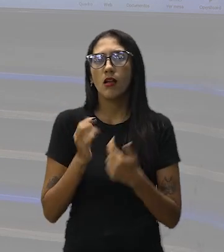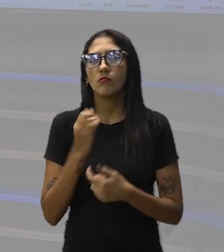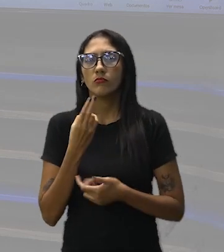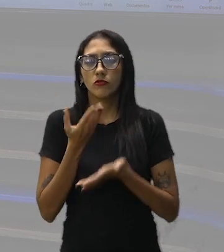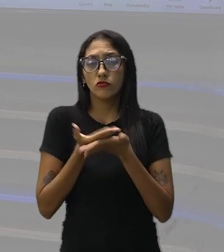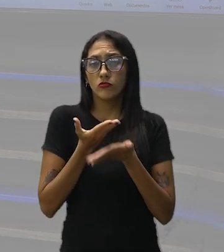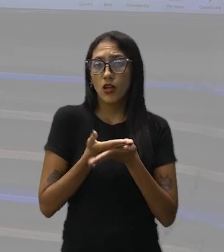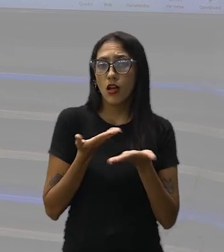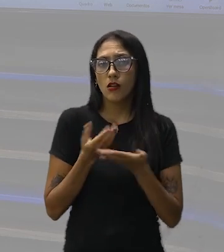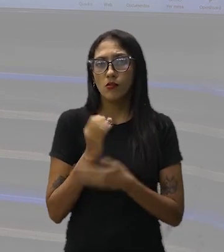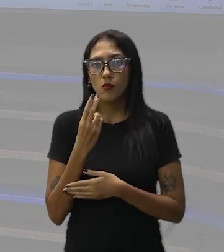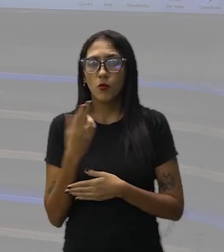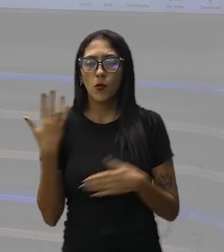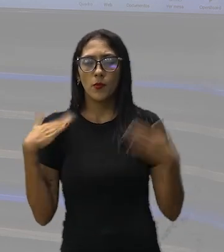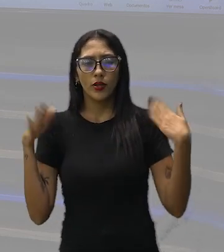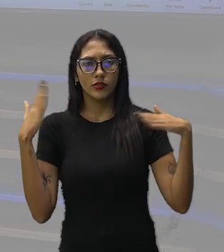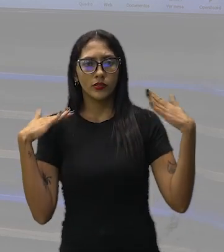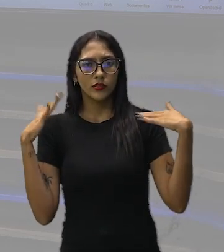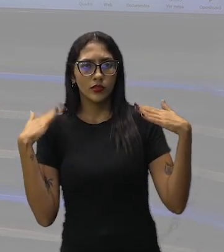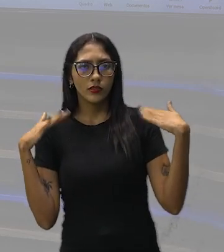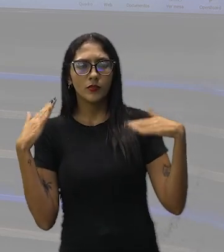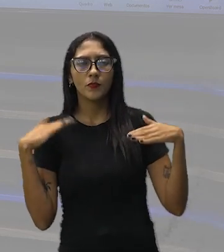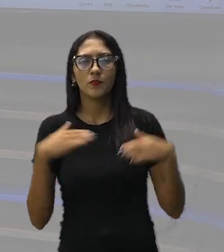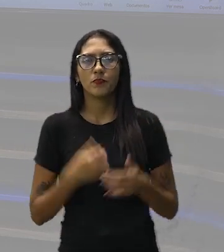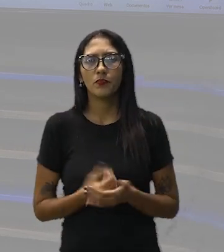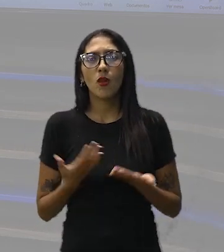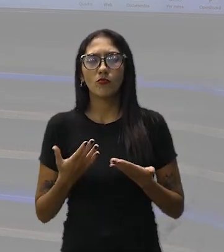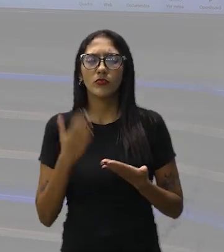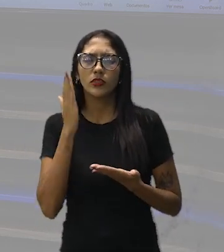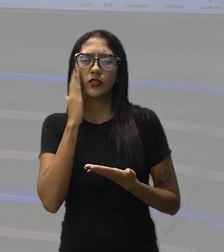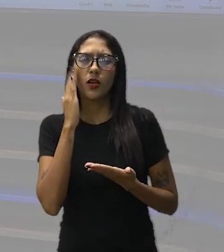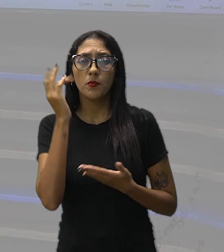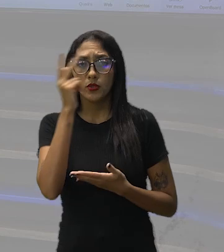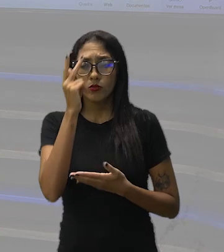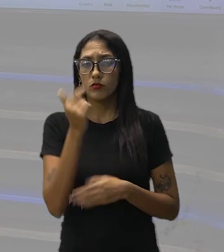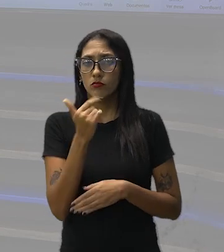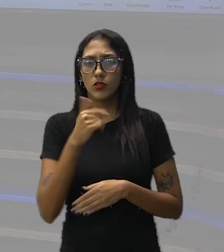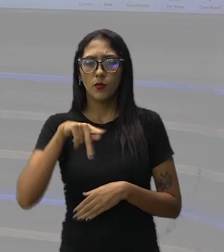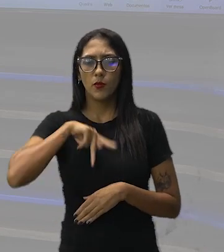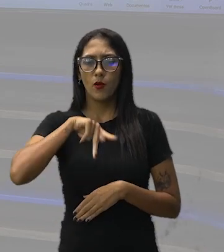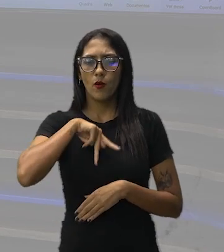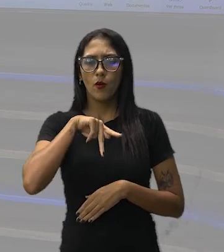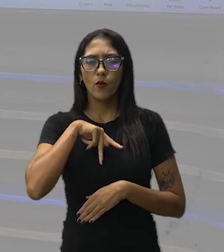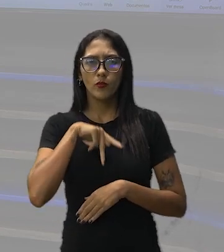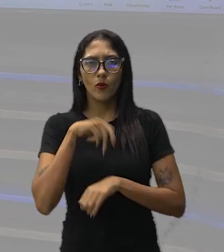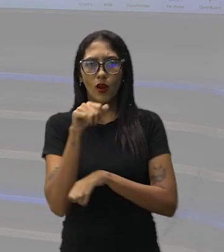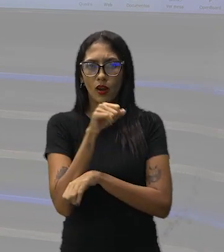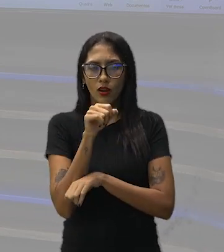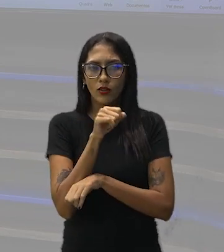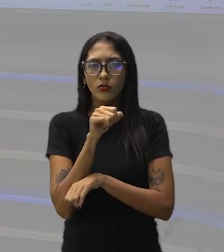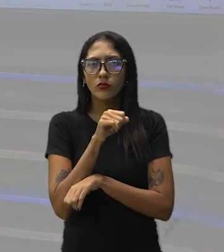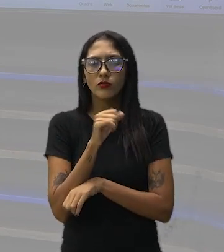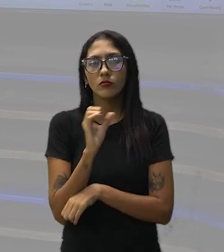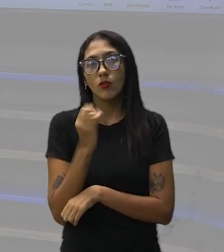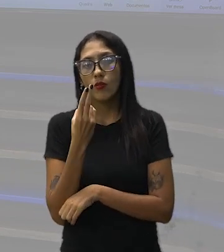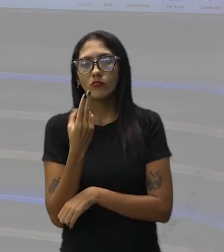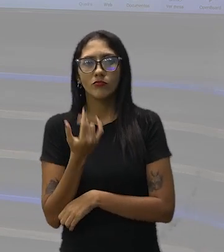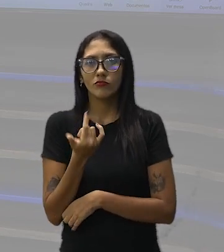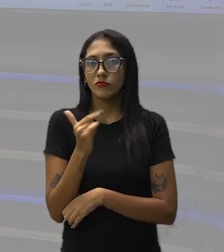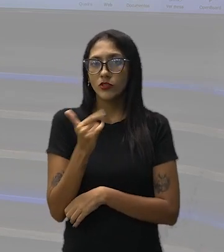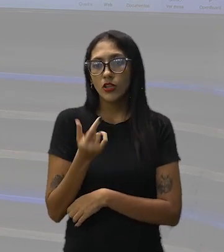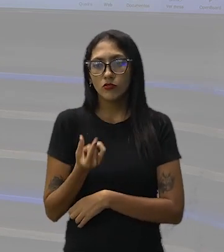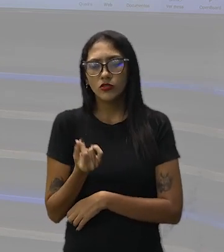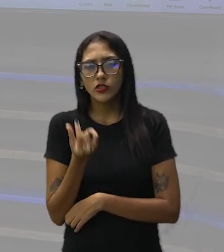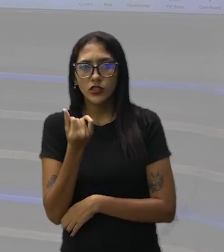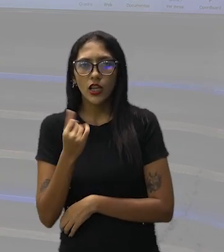para passear, tá? Aquelas, logicamente, que não possuem veículo próprio, tá? E também não possuem dinheiro